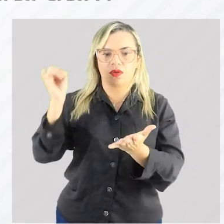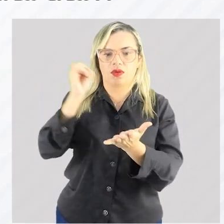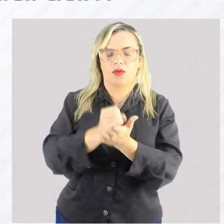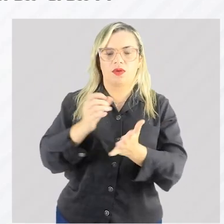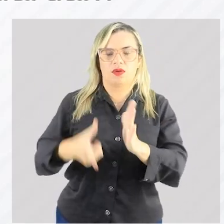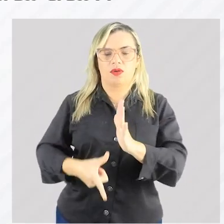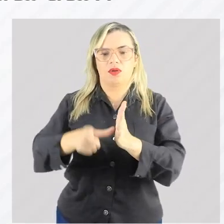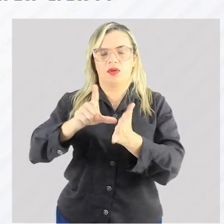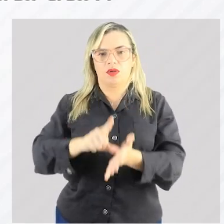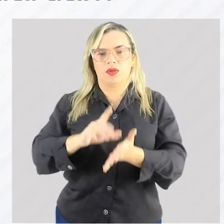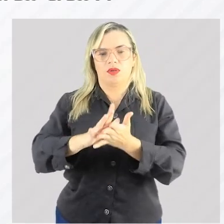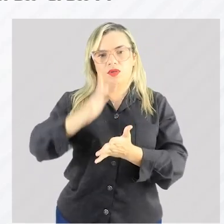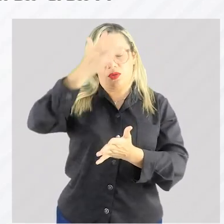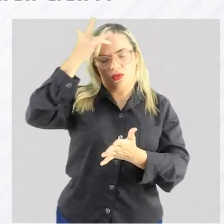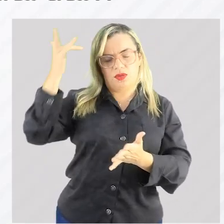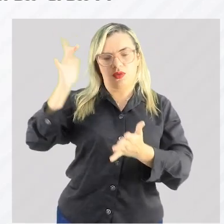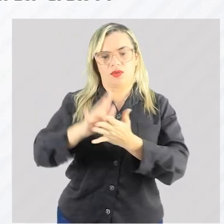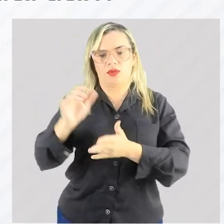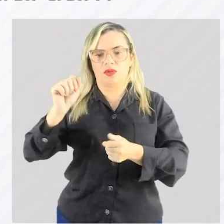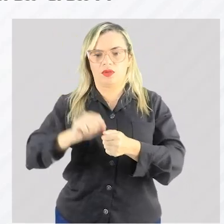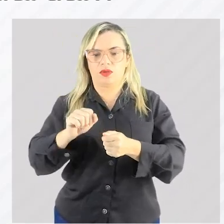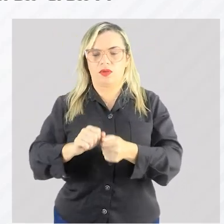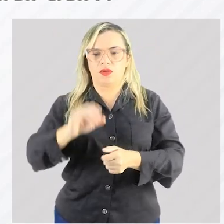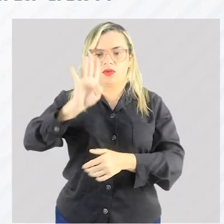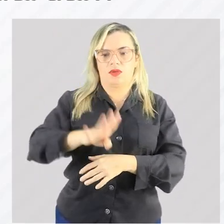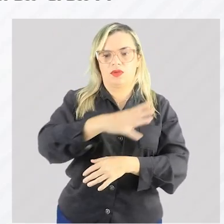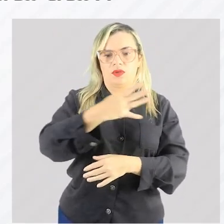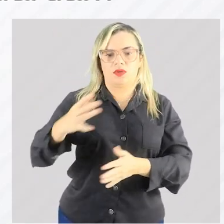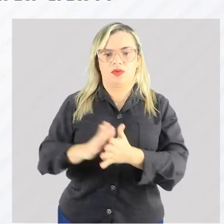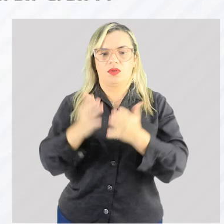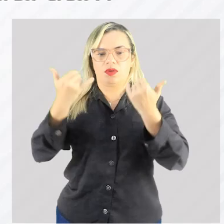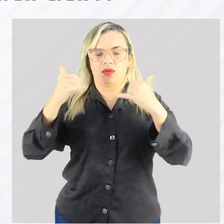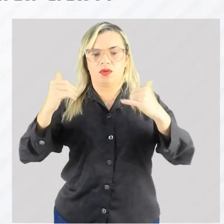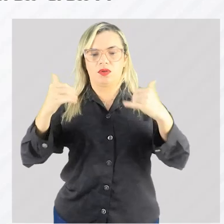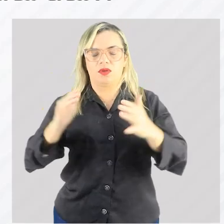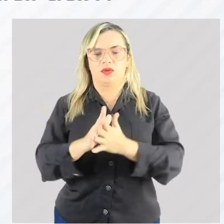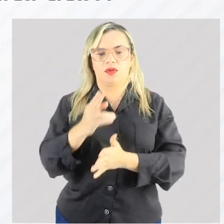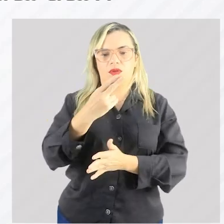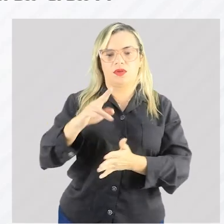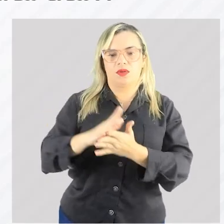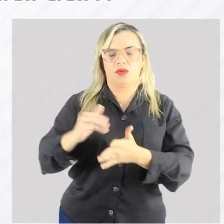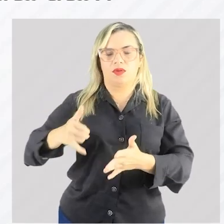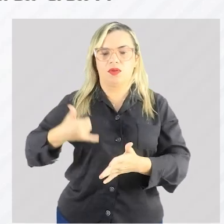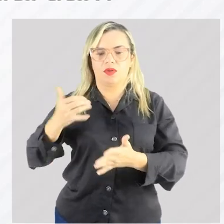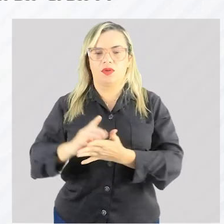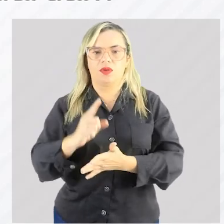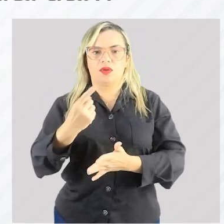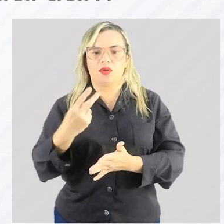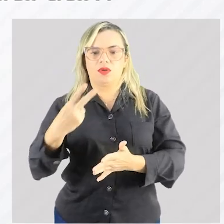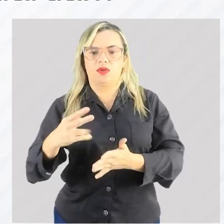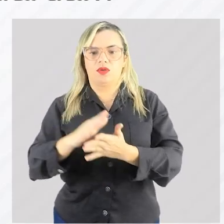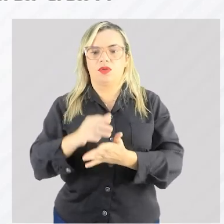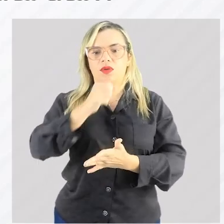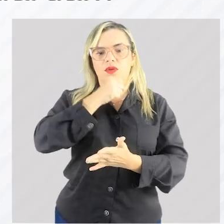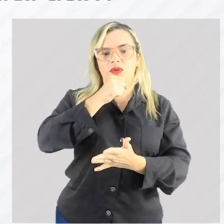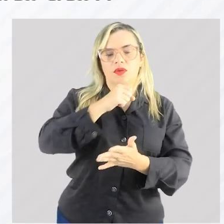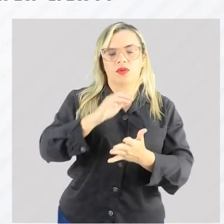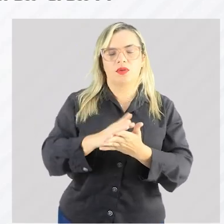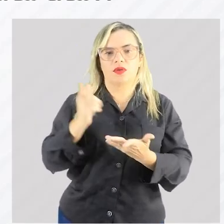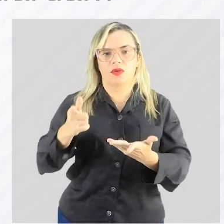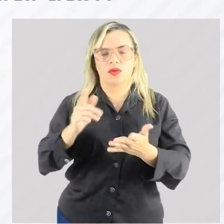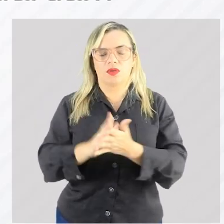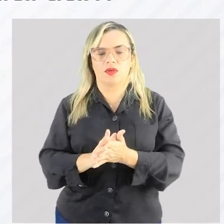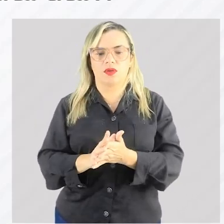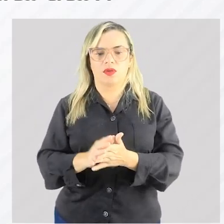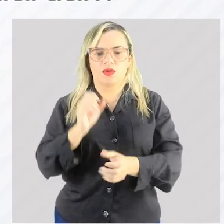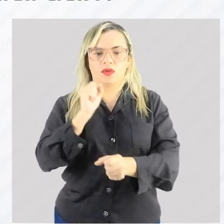demais contribuintes a tabela informa os nomes e as idades de 12 idosos que aguardam